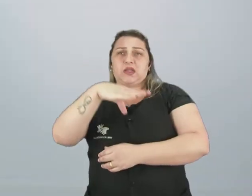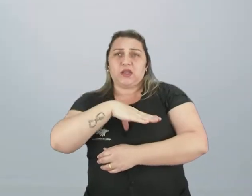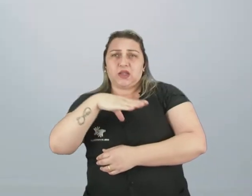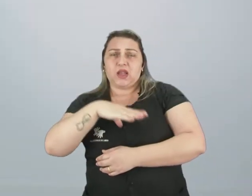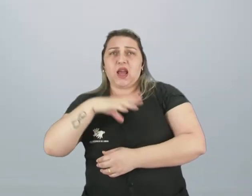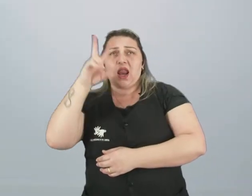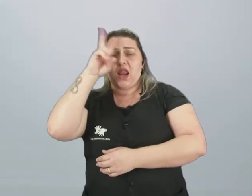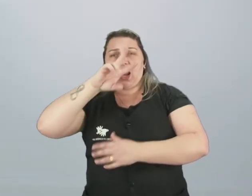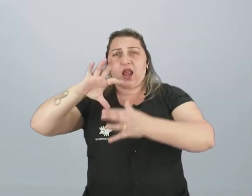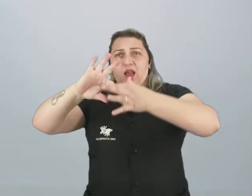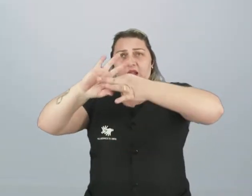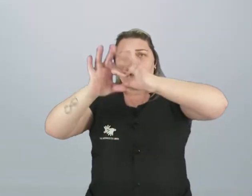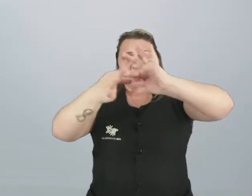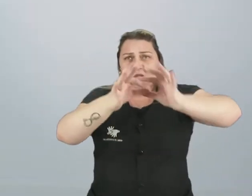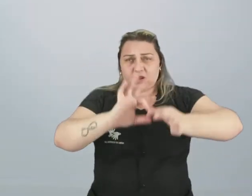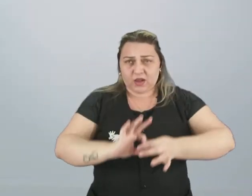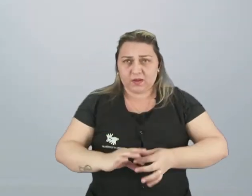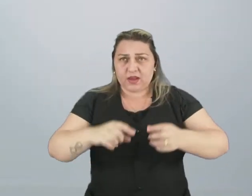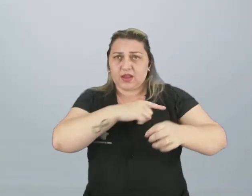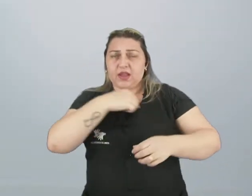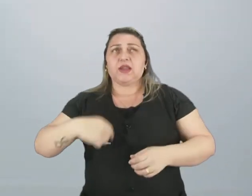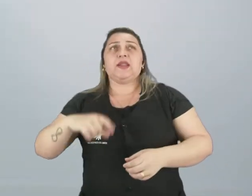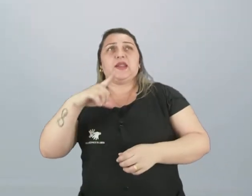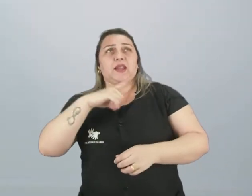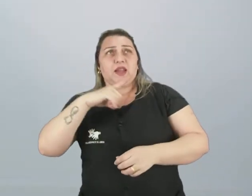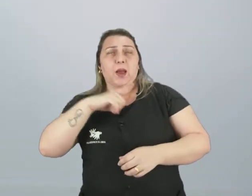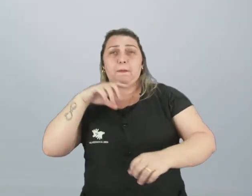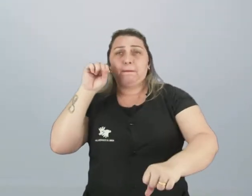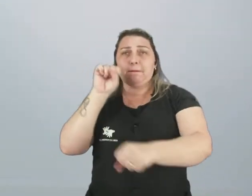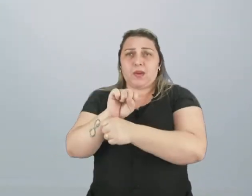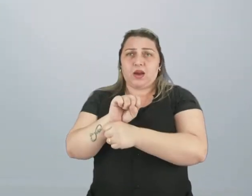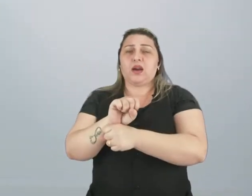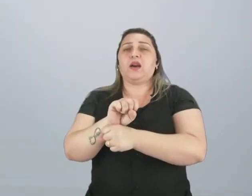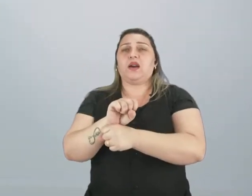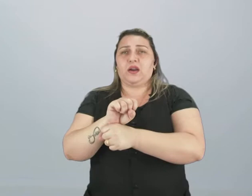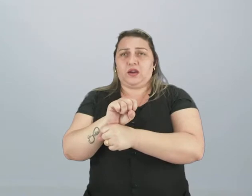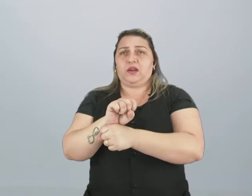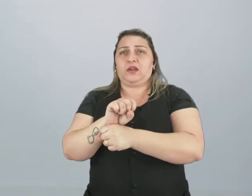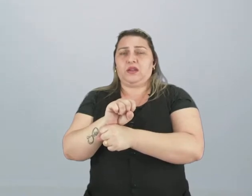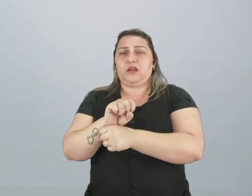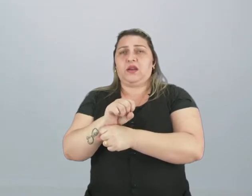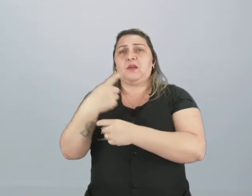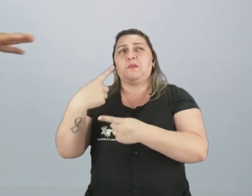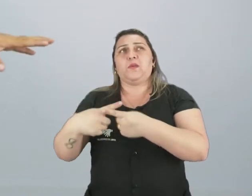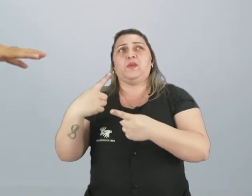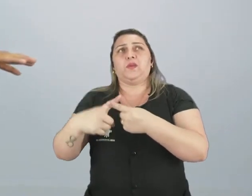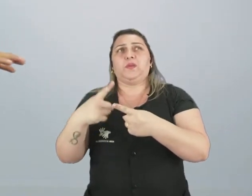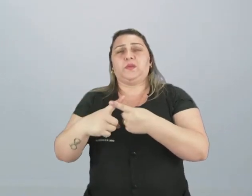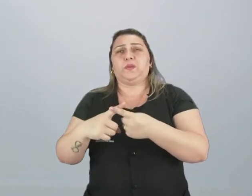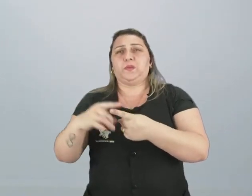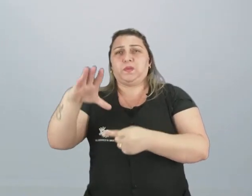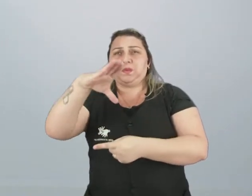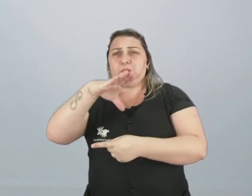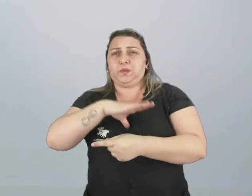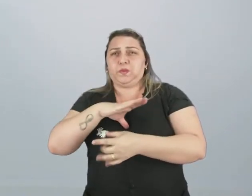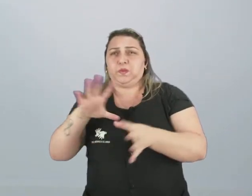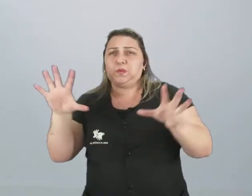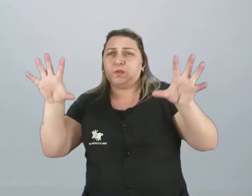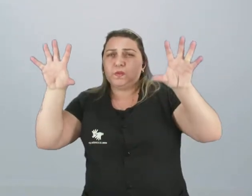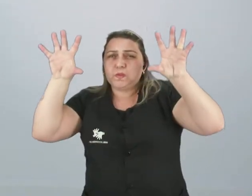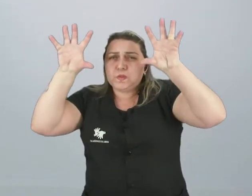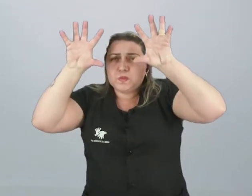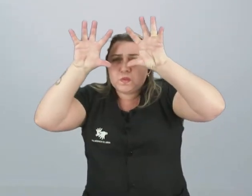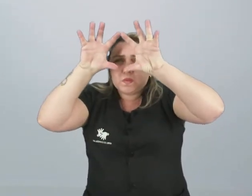das Olimpíadas lá na China que houveram dias que foi preciso paralisar as competições porque toda a cidade onde estavam ocorrendo